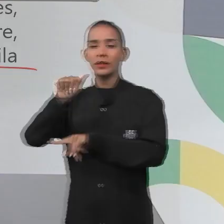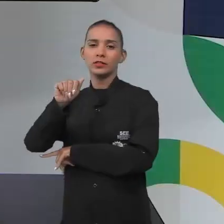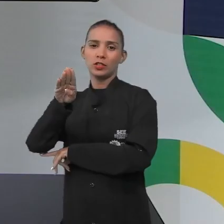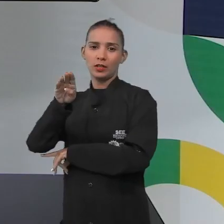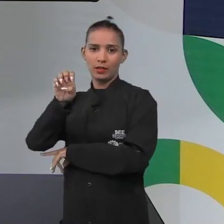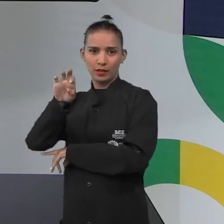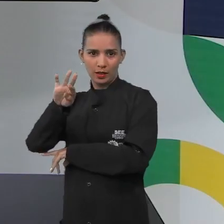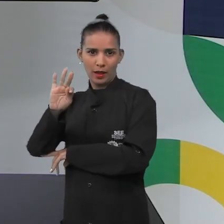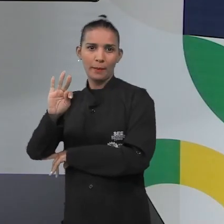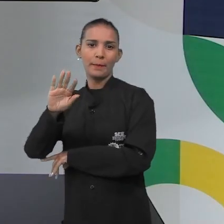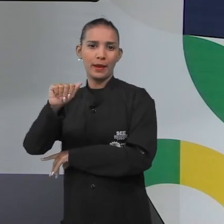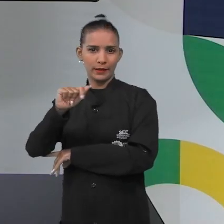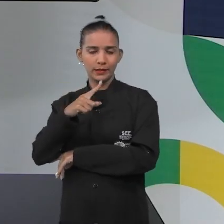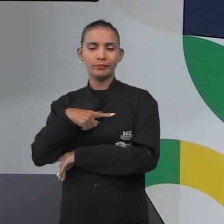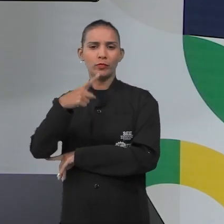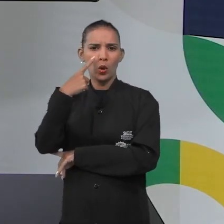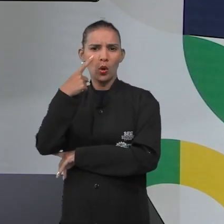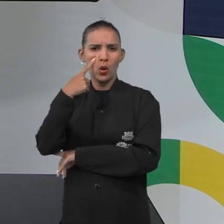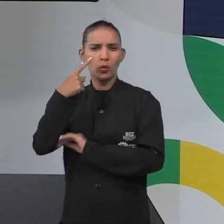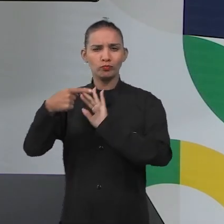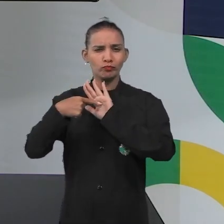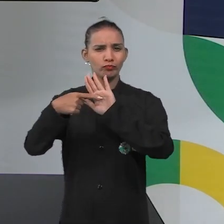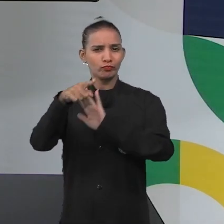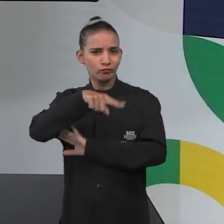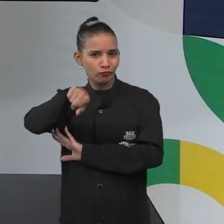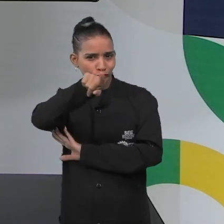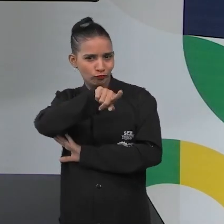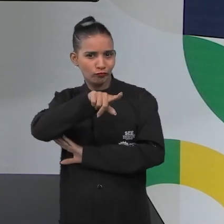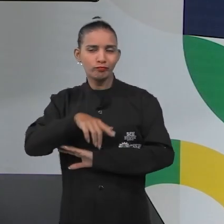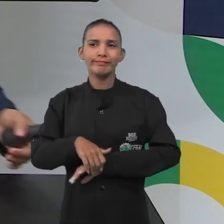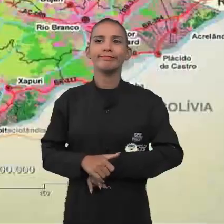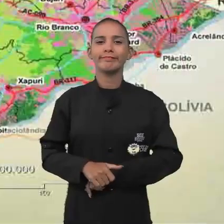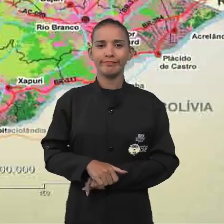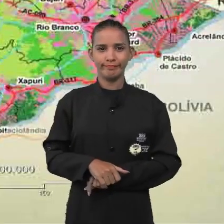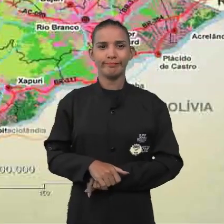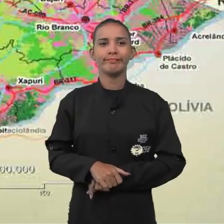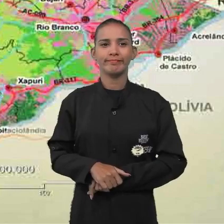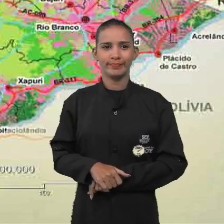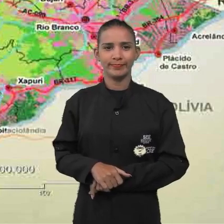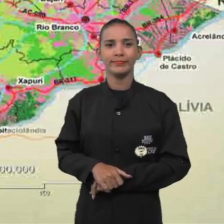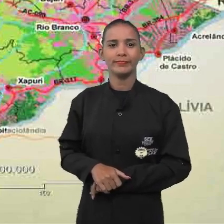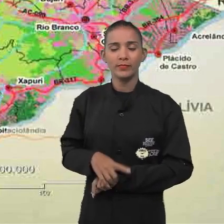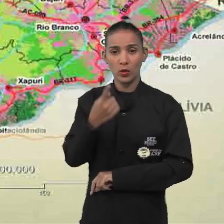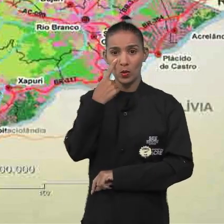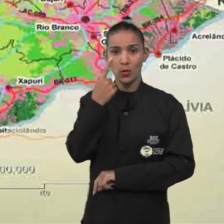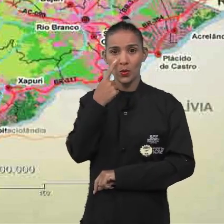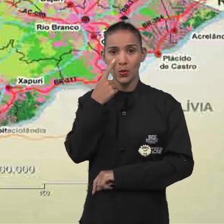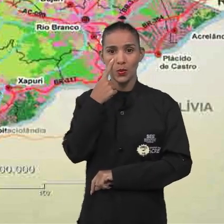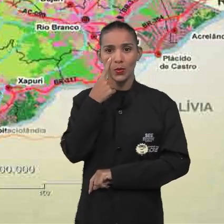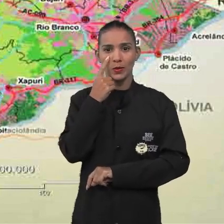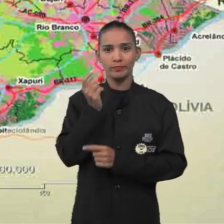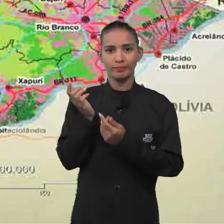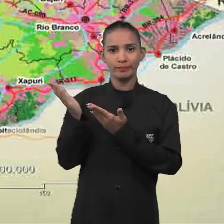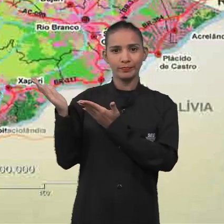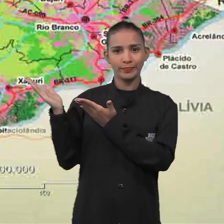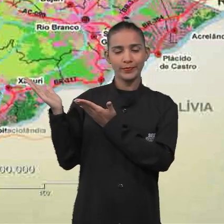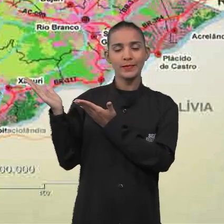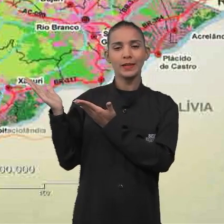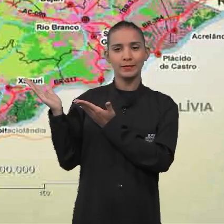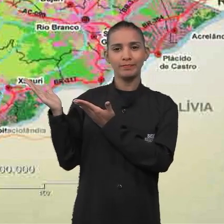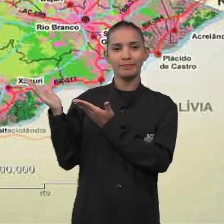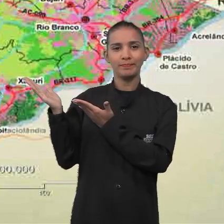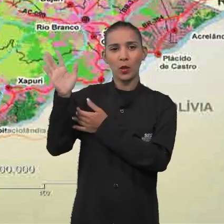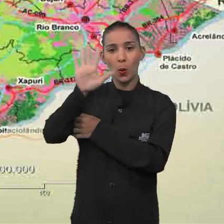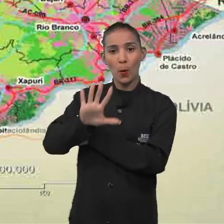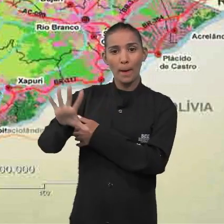isso melhor no mapa. Acompanhe comigo então o mapa. Olha só, pessoal. Aqui nós temos um mapa com a vegetação do